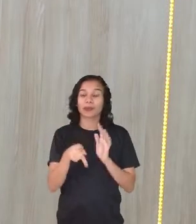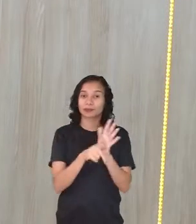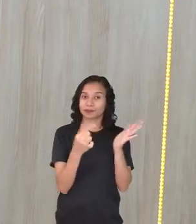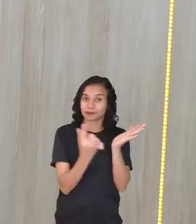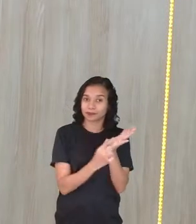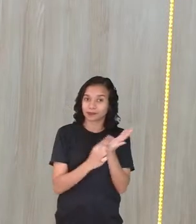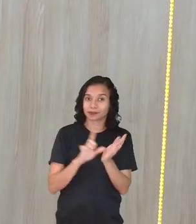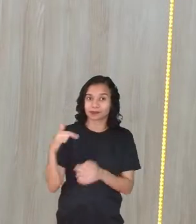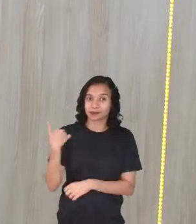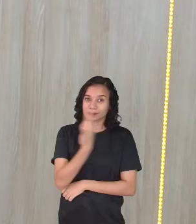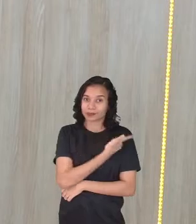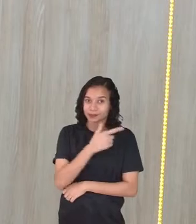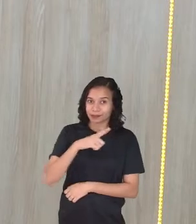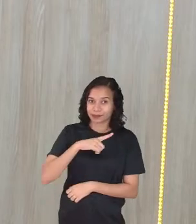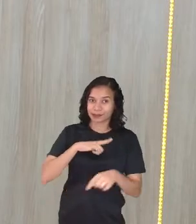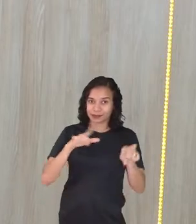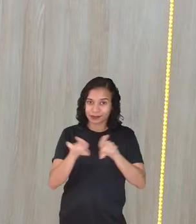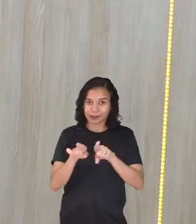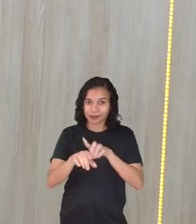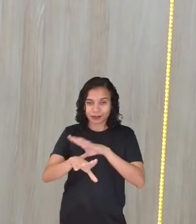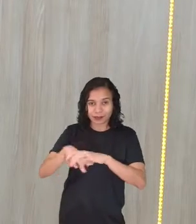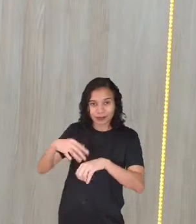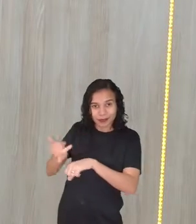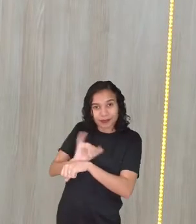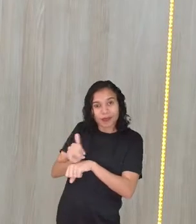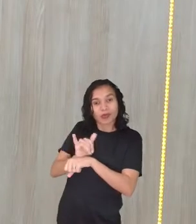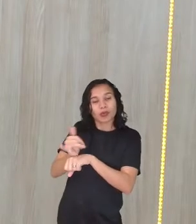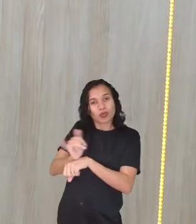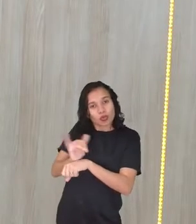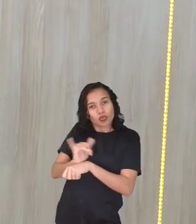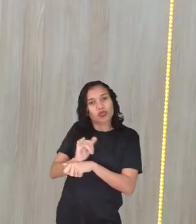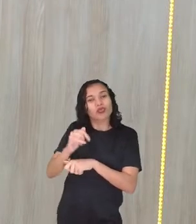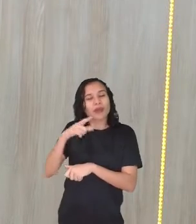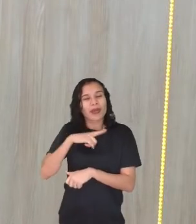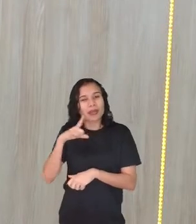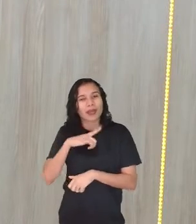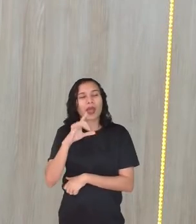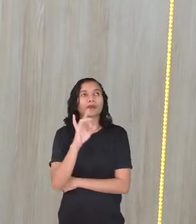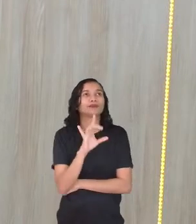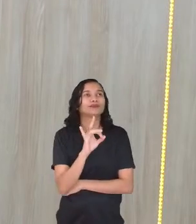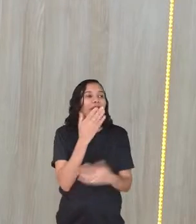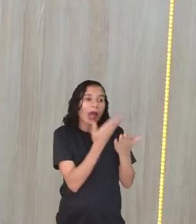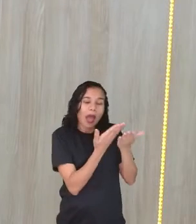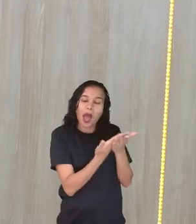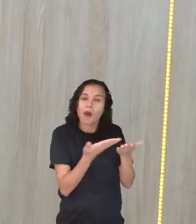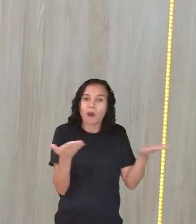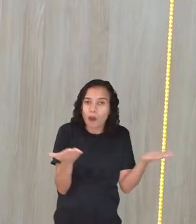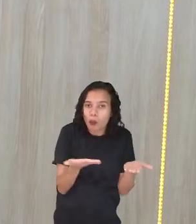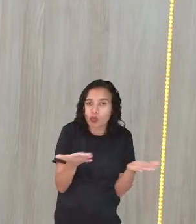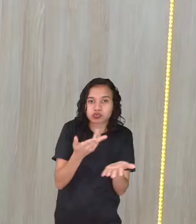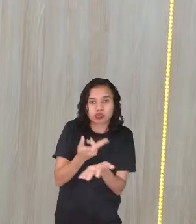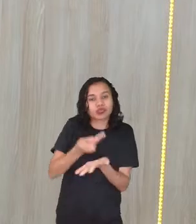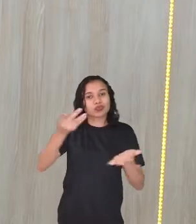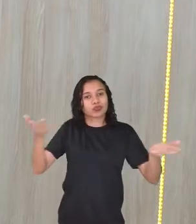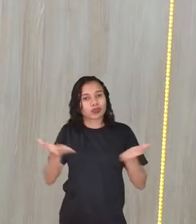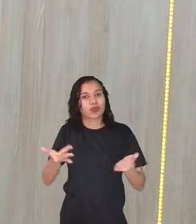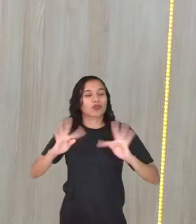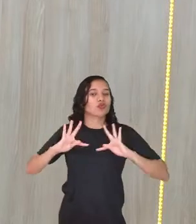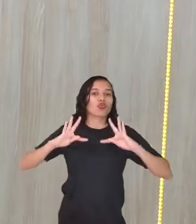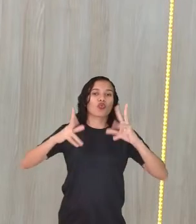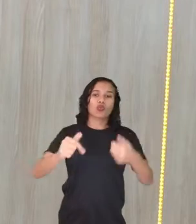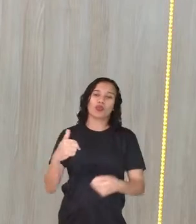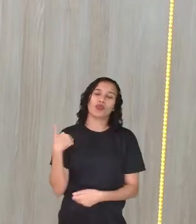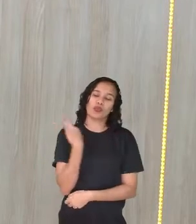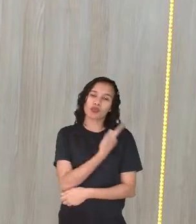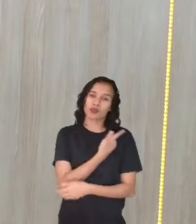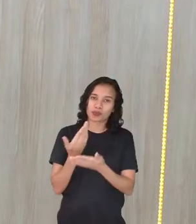aplicativo, nós temos também a questão do YouTube. Lá no YouTube vocês vão ter não só essa aula, né, que está acontecendo agora, mas todas as